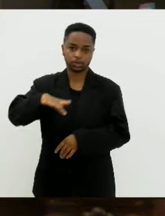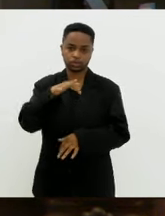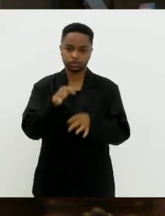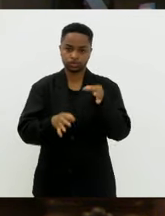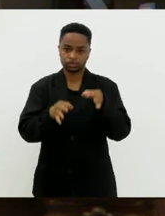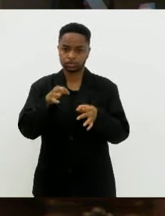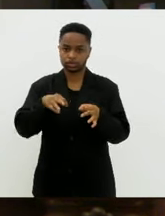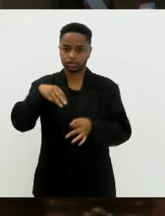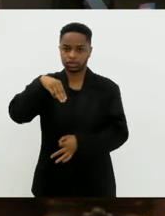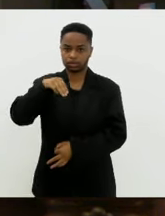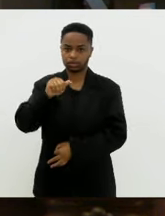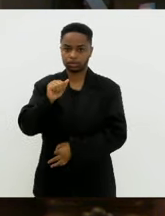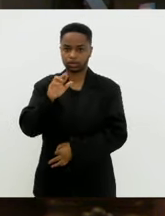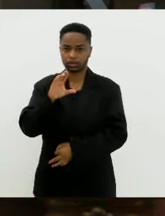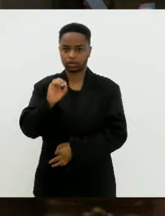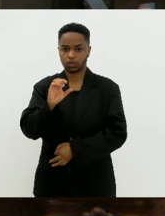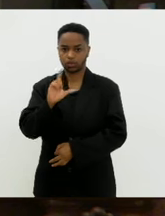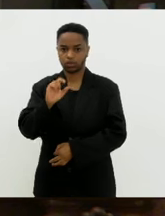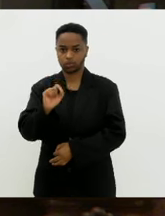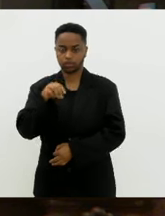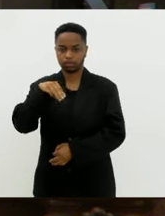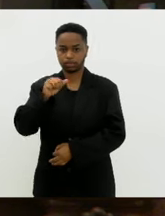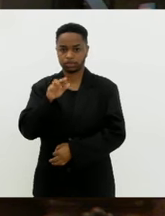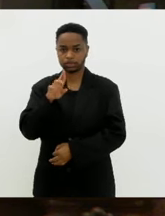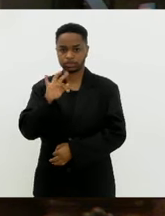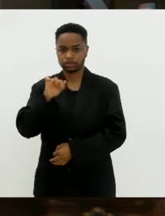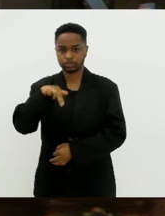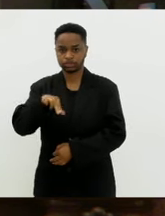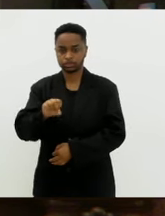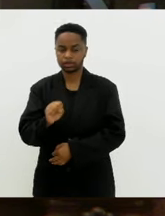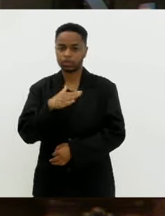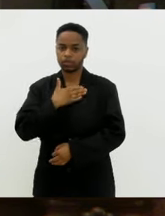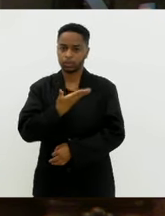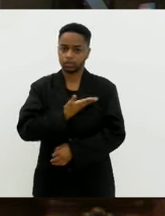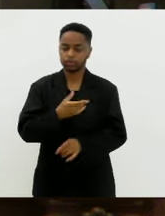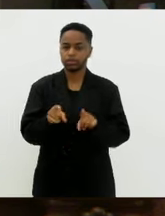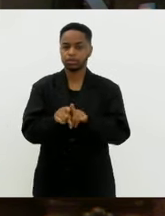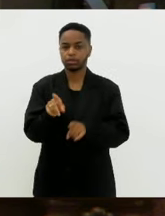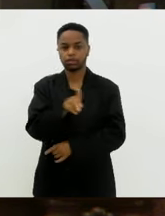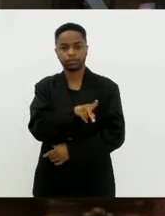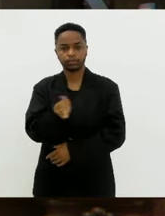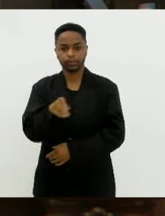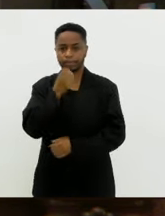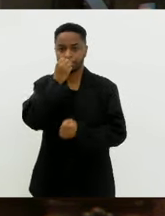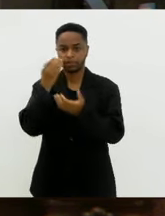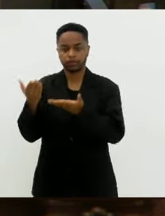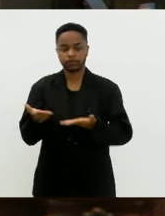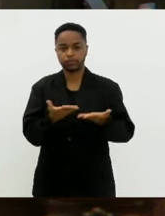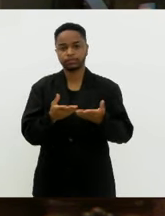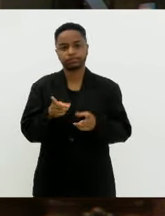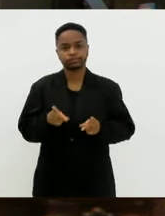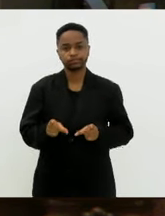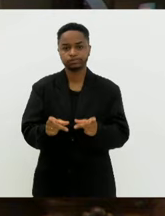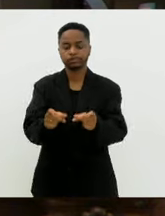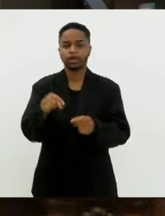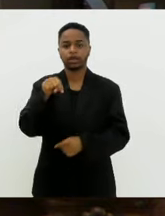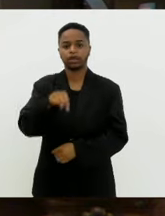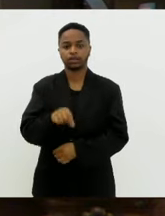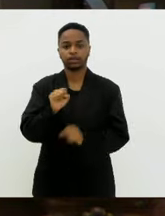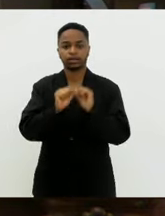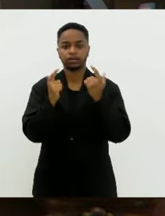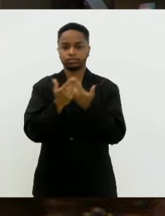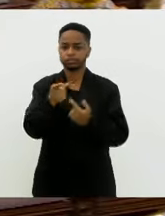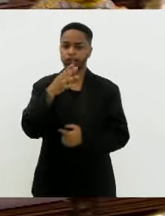Marfan Martins Vieira, grande amigo, grande professor, seja sempre bem-vindo a essa casa que Vossa Excelência conhece bem.